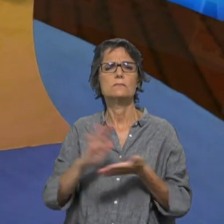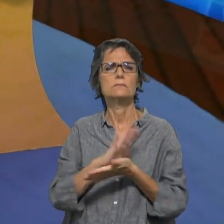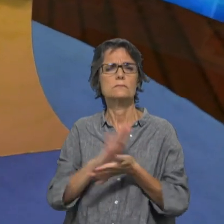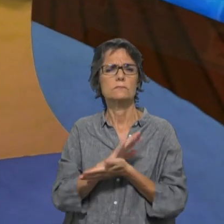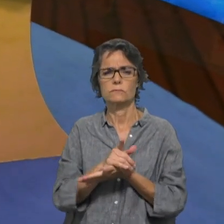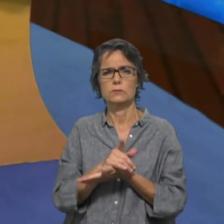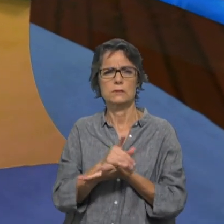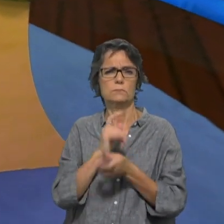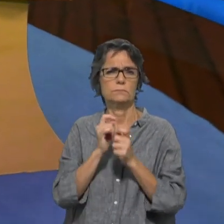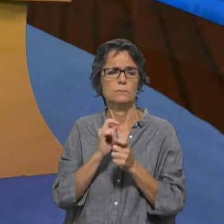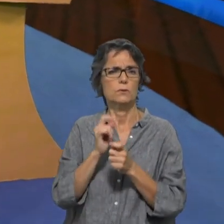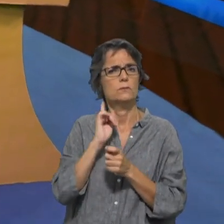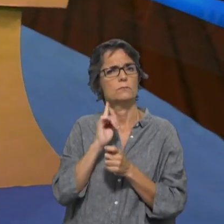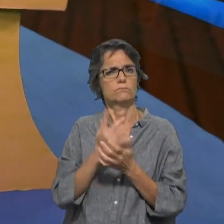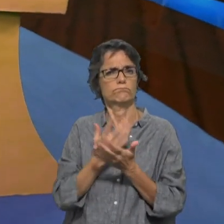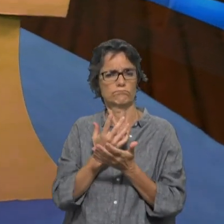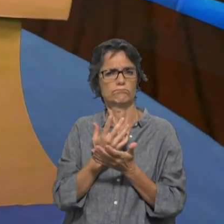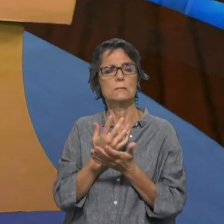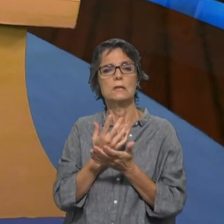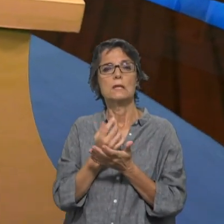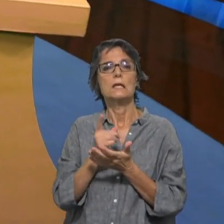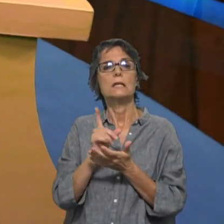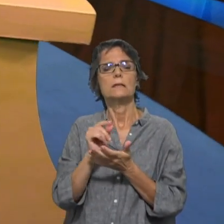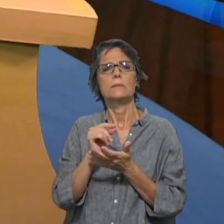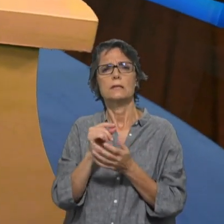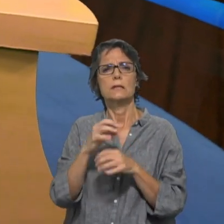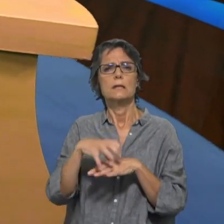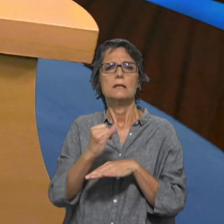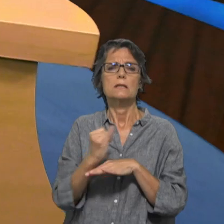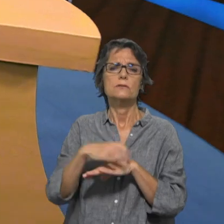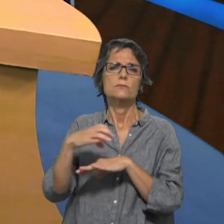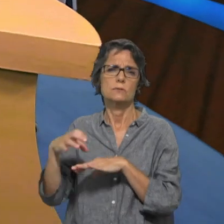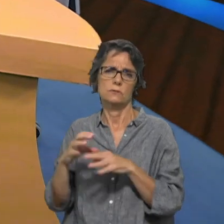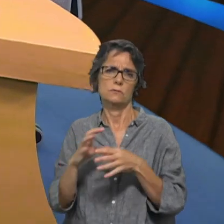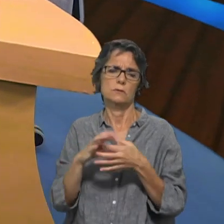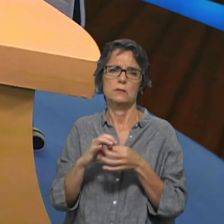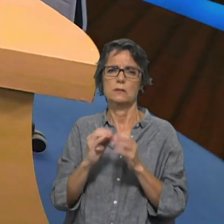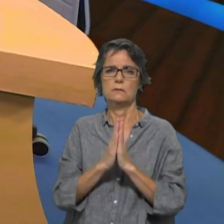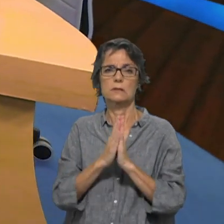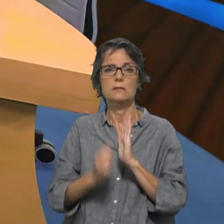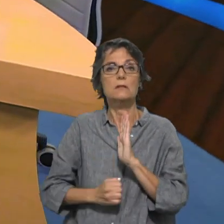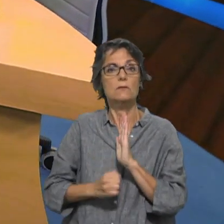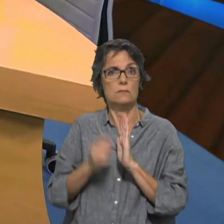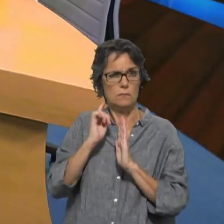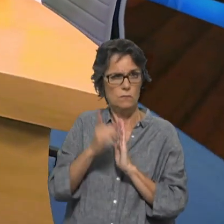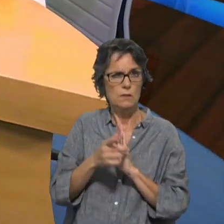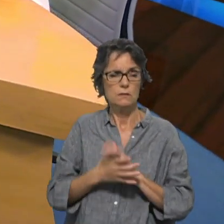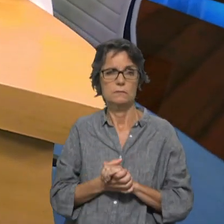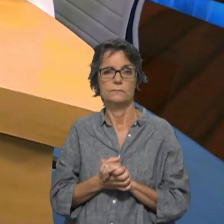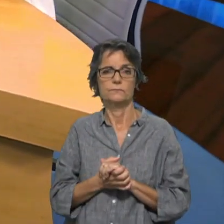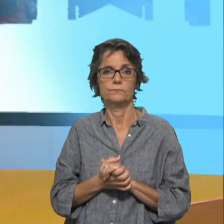sem dúvida, e as instituições ligadas à Igreja Católica, que importância tiveram também na resistência e na autonomia? Tiveram